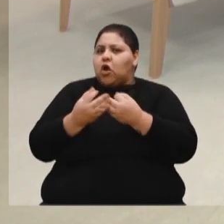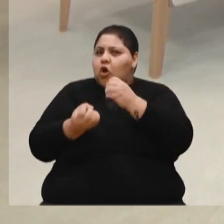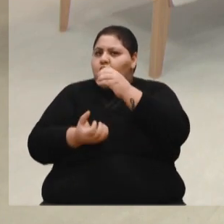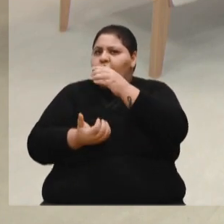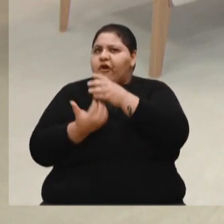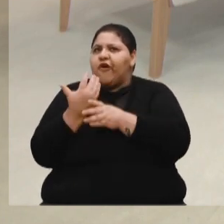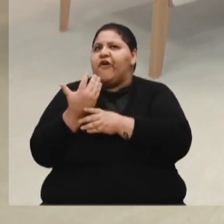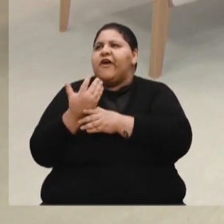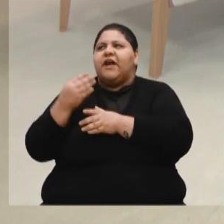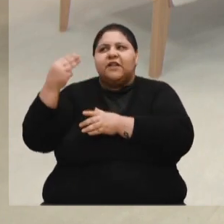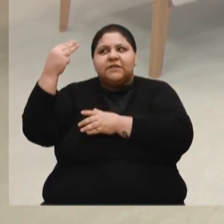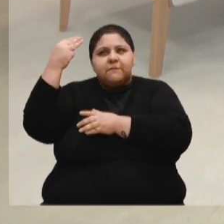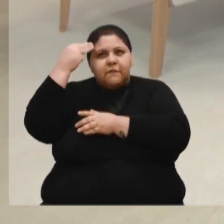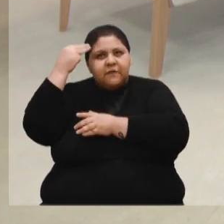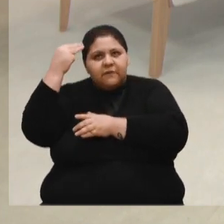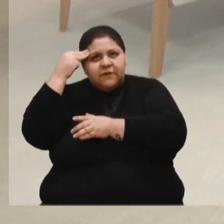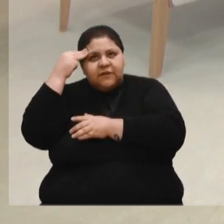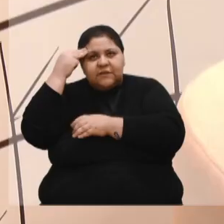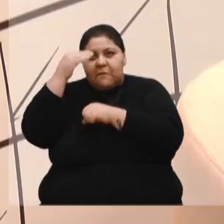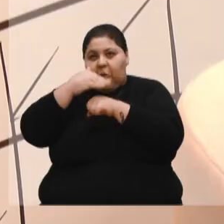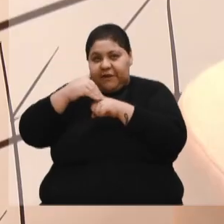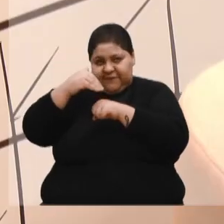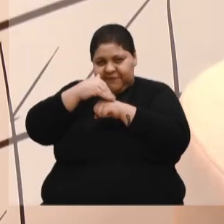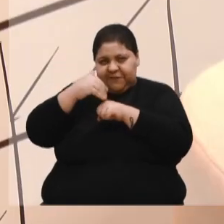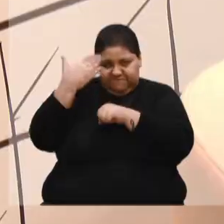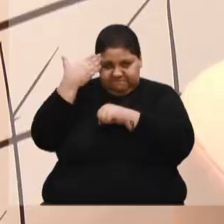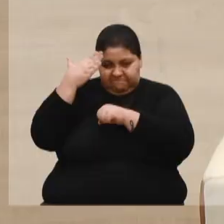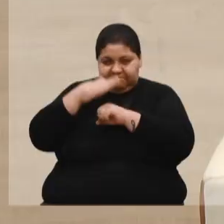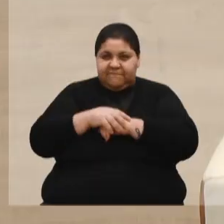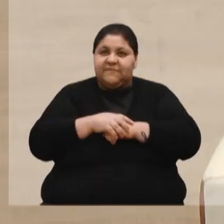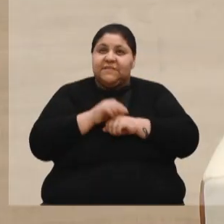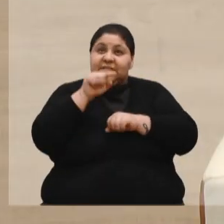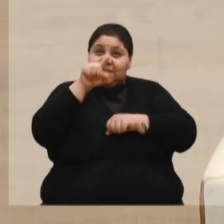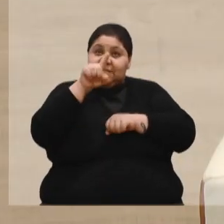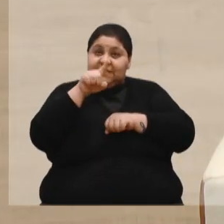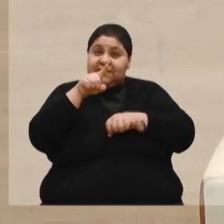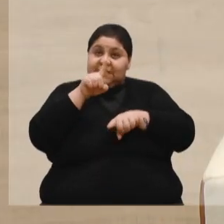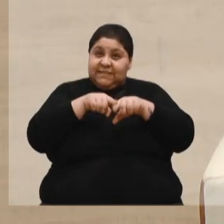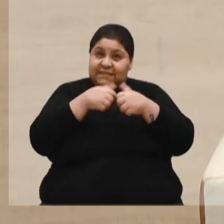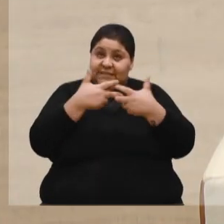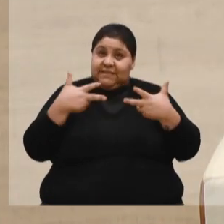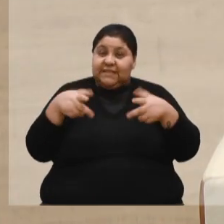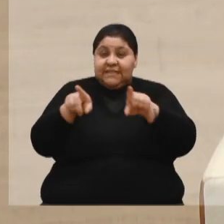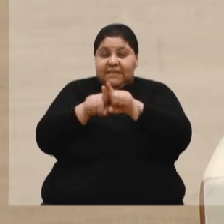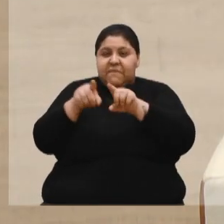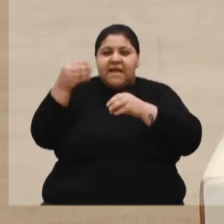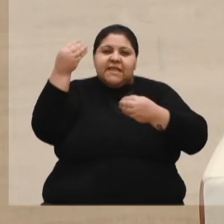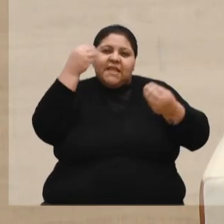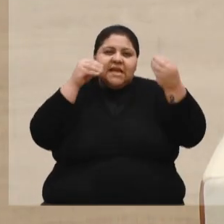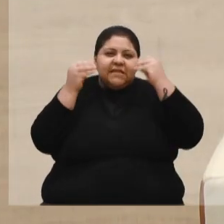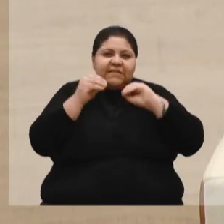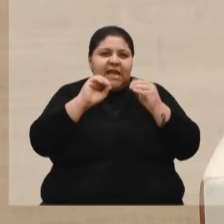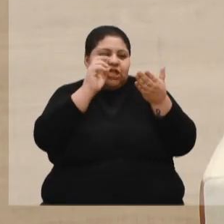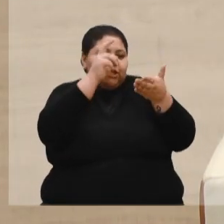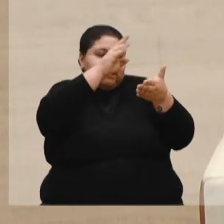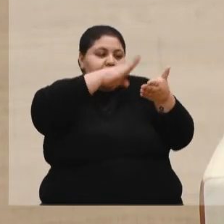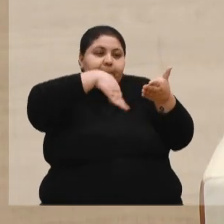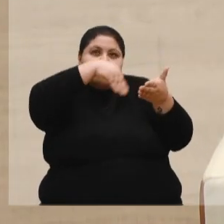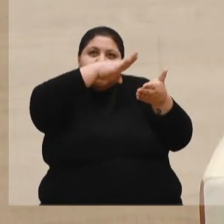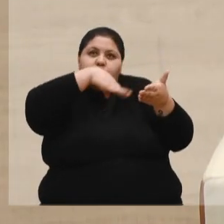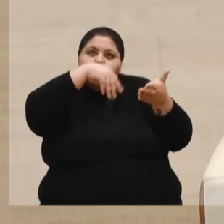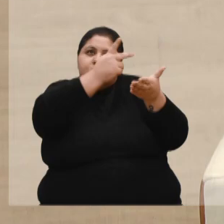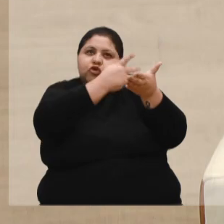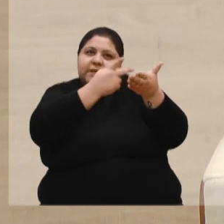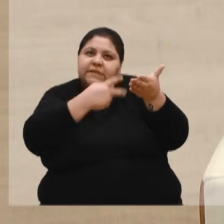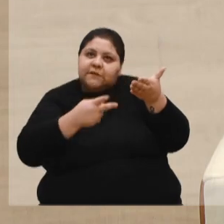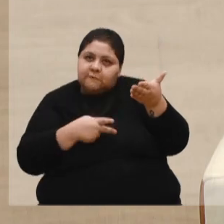que constituem também as nossas memórias afetivas. E essa materialidade está na parte estética, está na pintura,